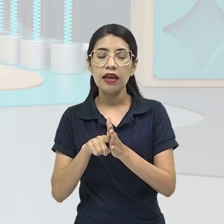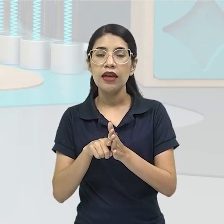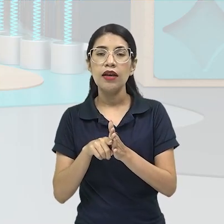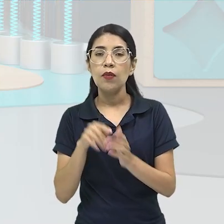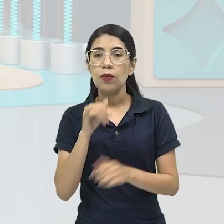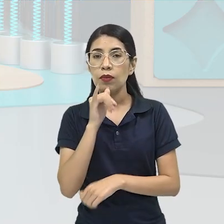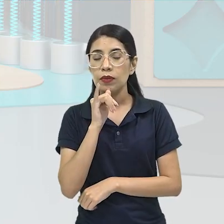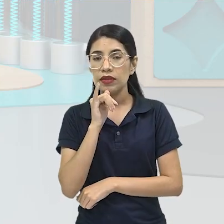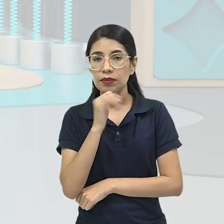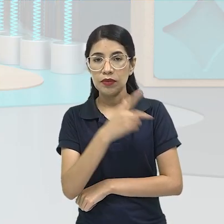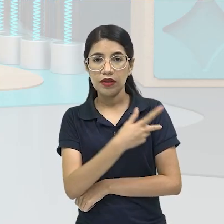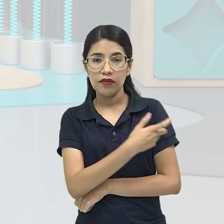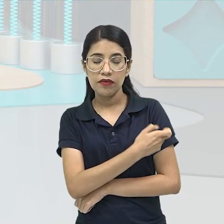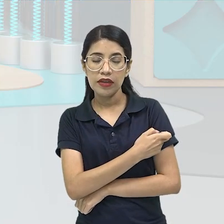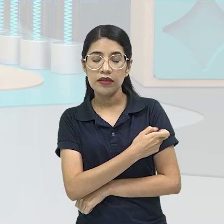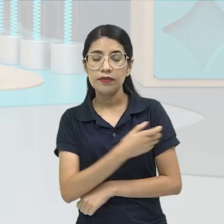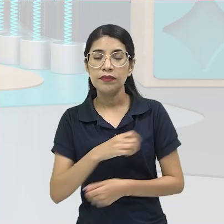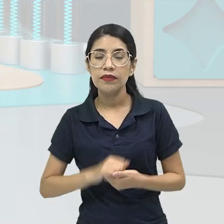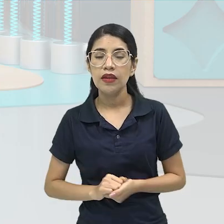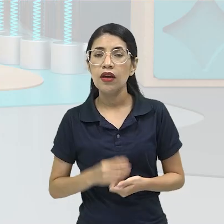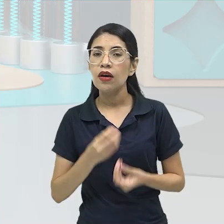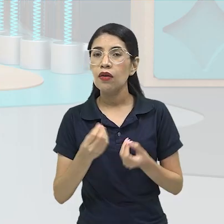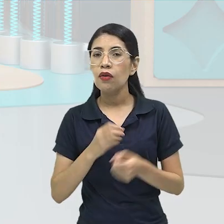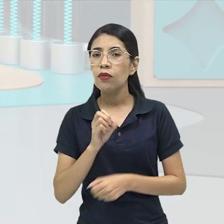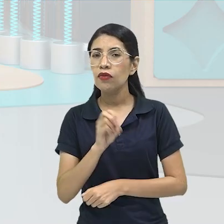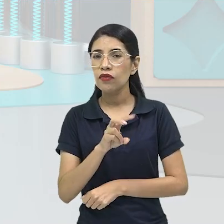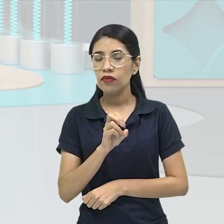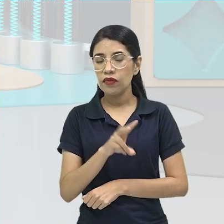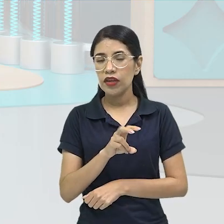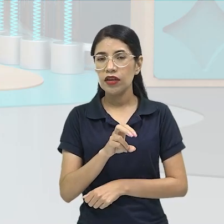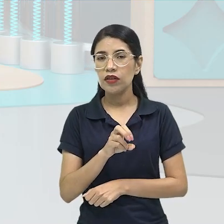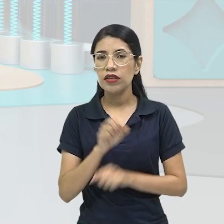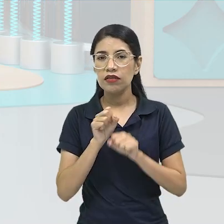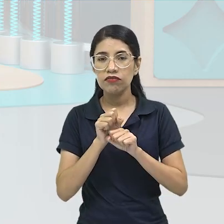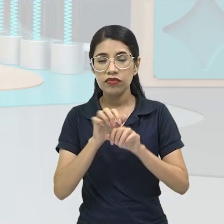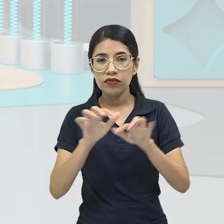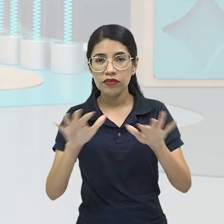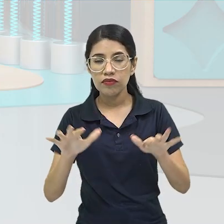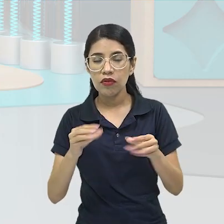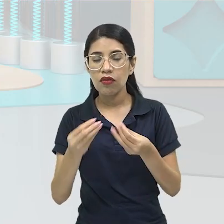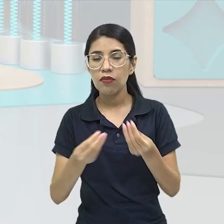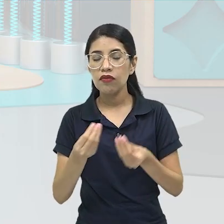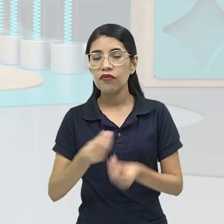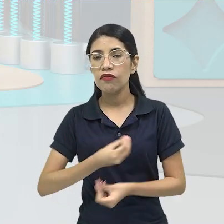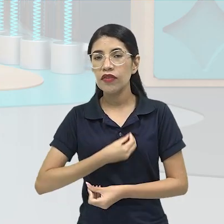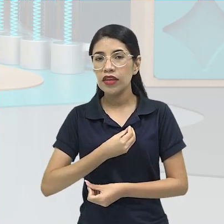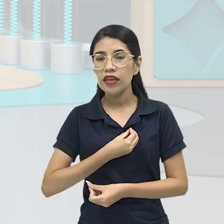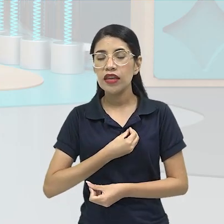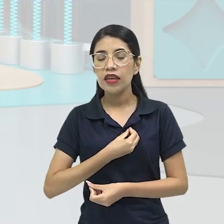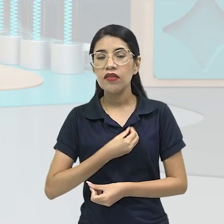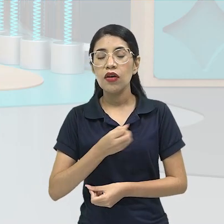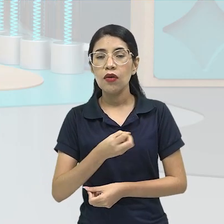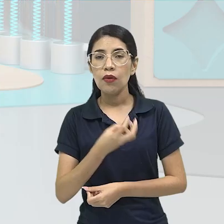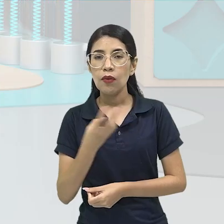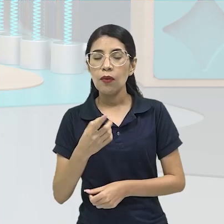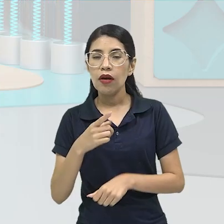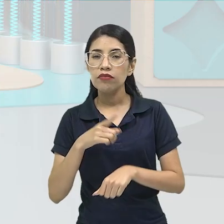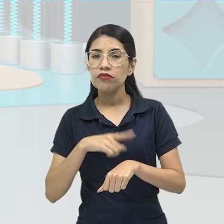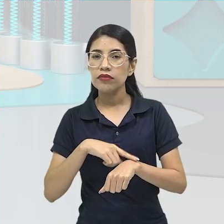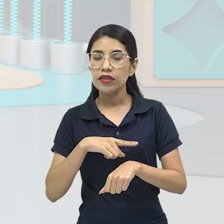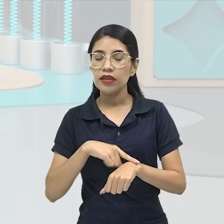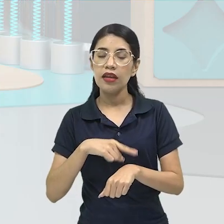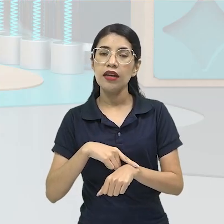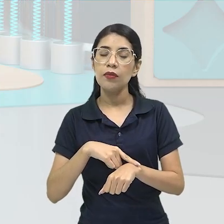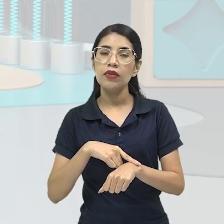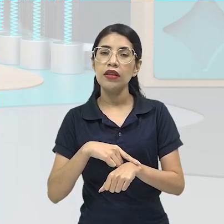gente viu da vacina, como aquele vírus ele se manifesta, como ele vive, qual é o procedimento dele, em quanto tempo